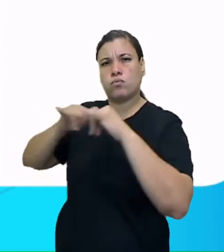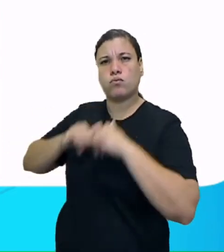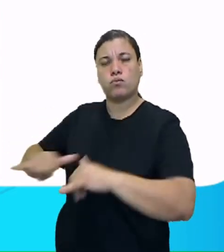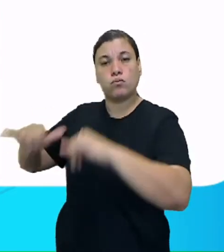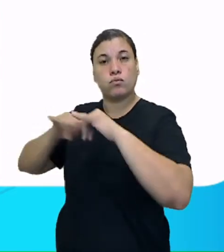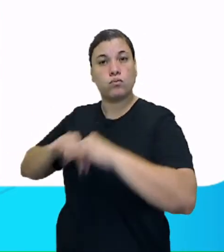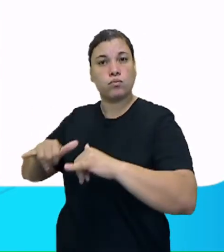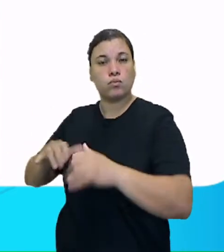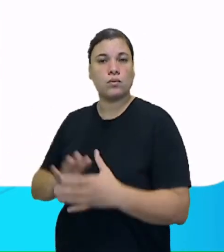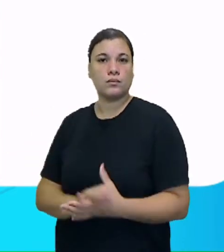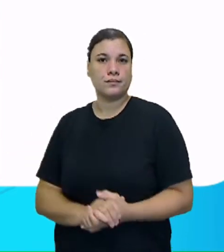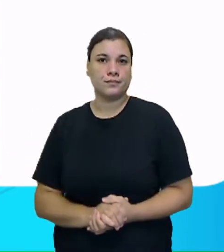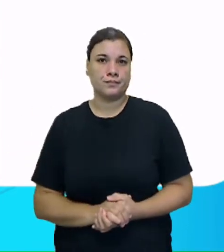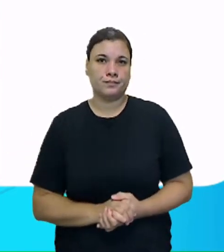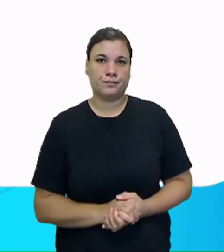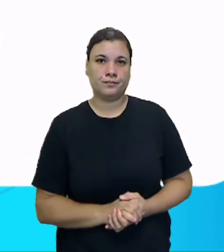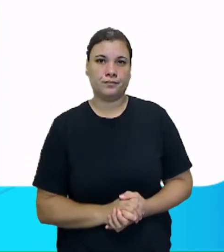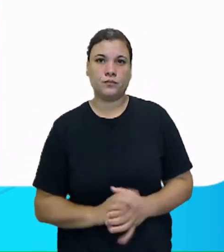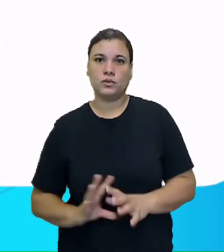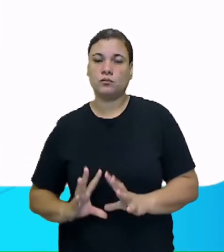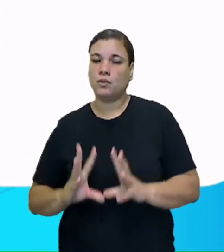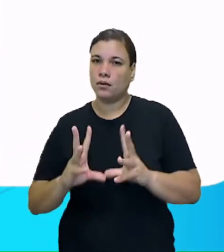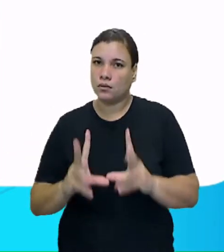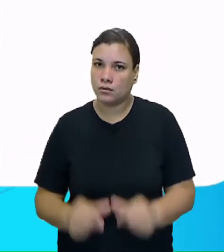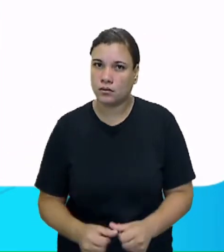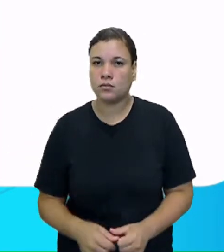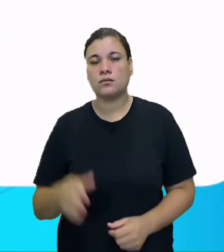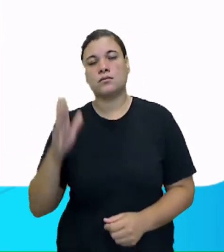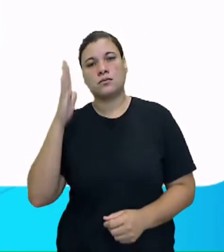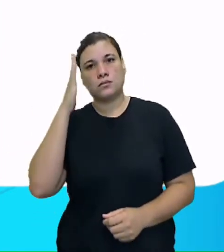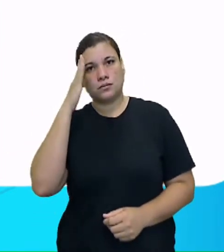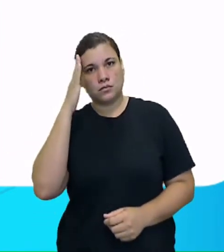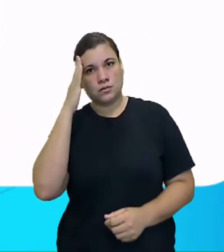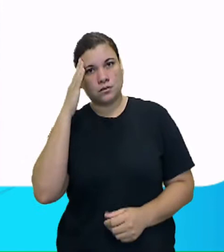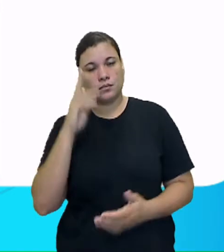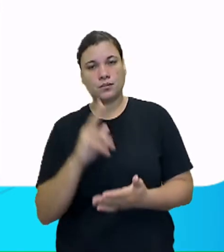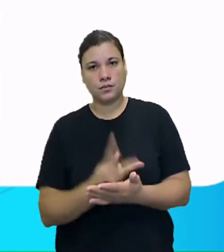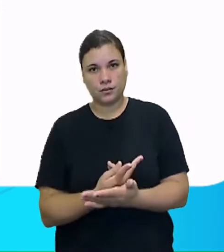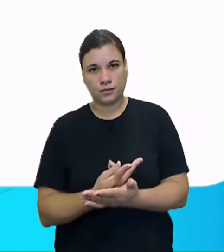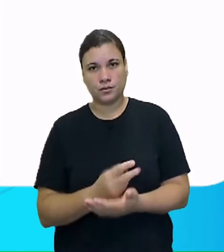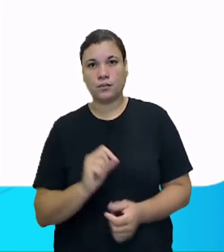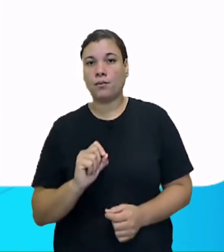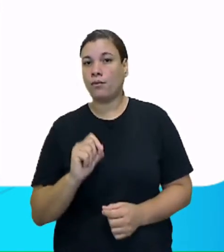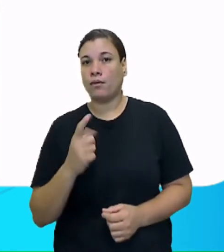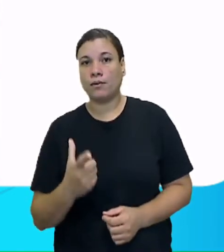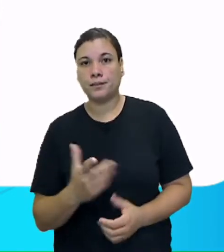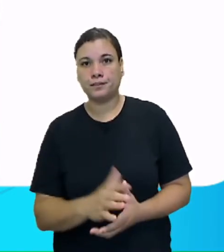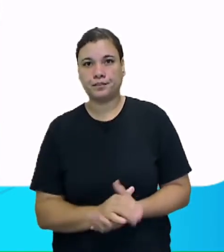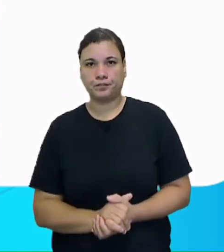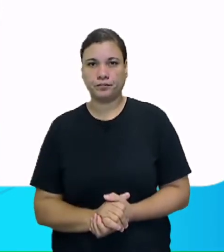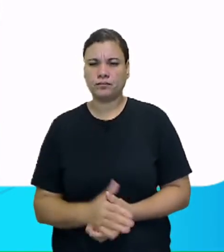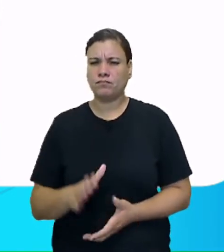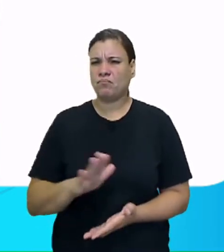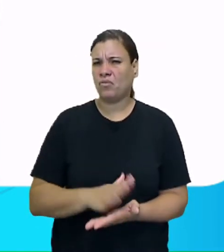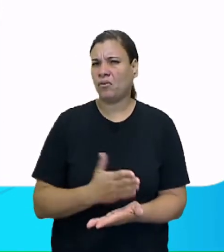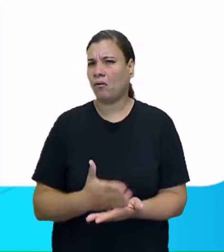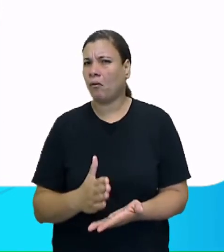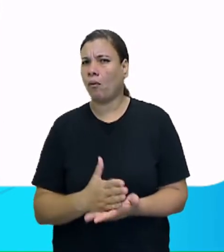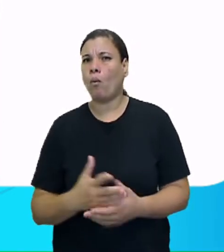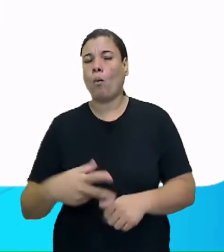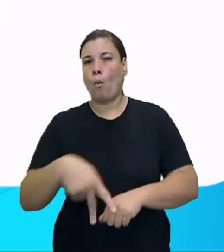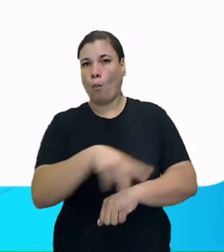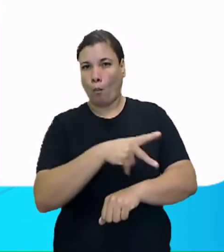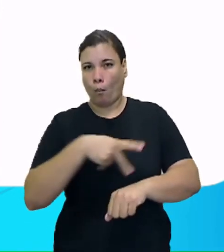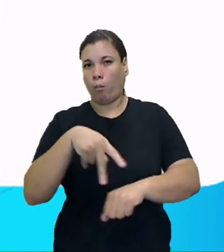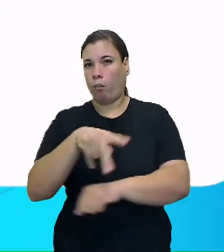comunicação para propagar as informações. Em alguns países, a população